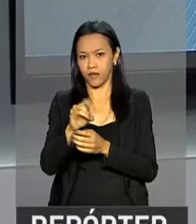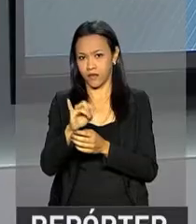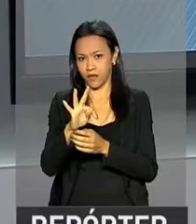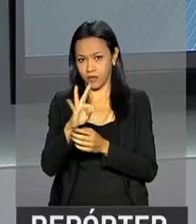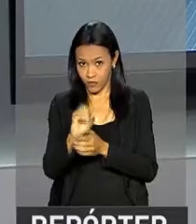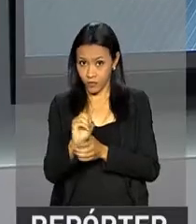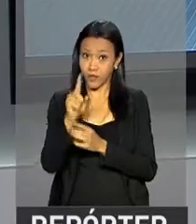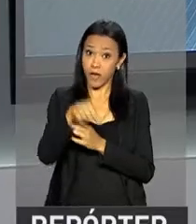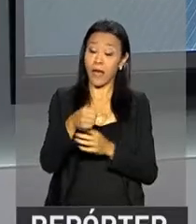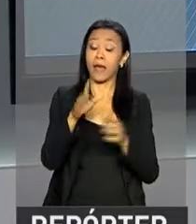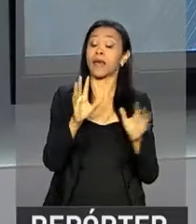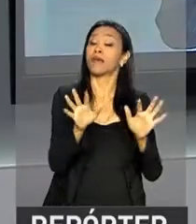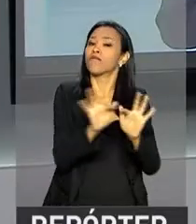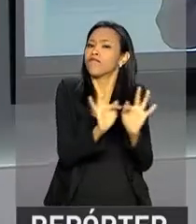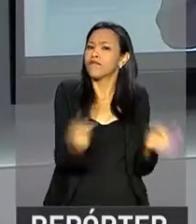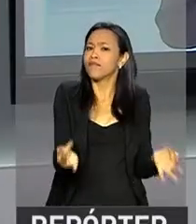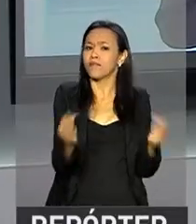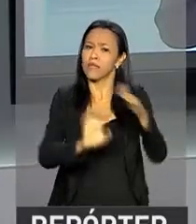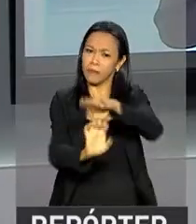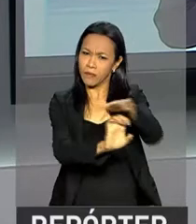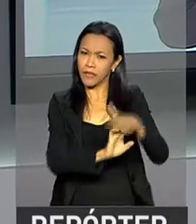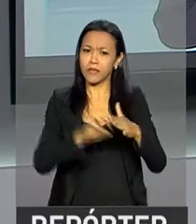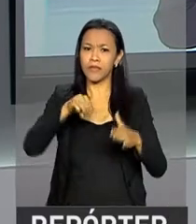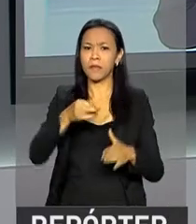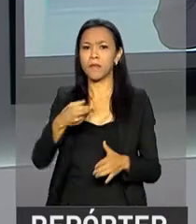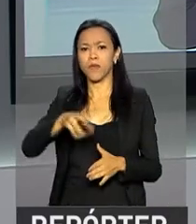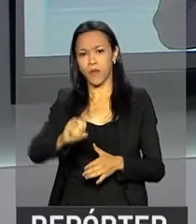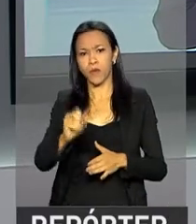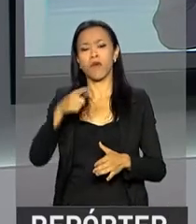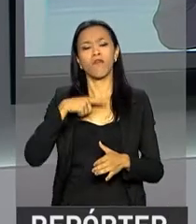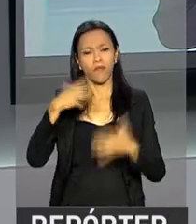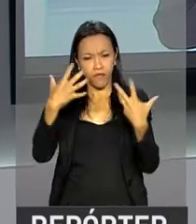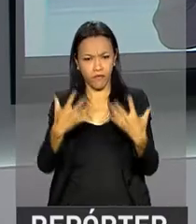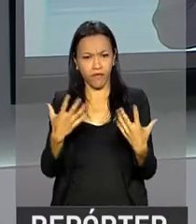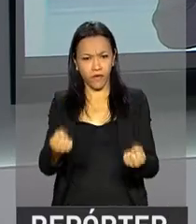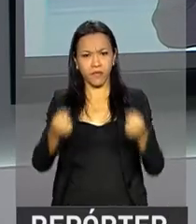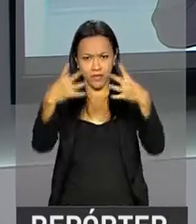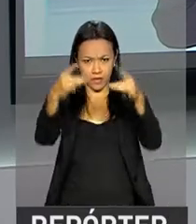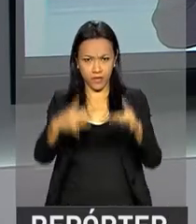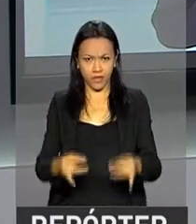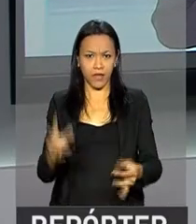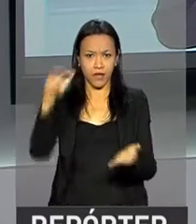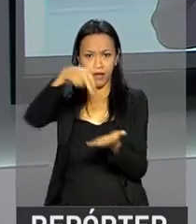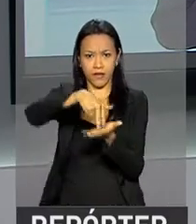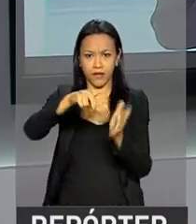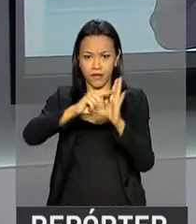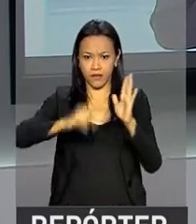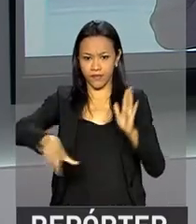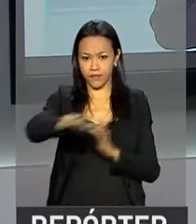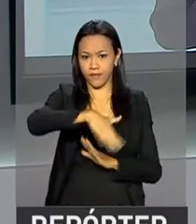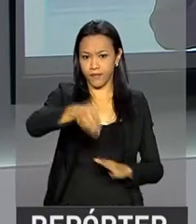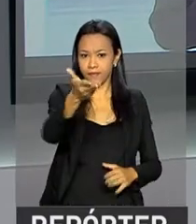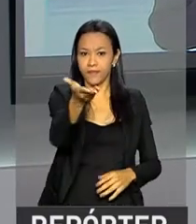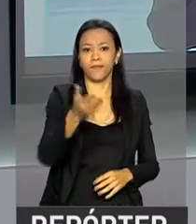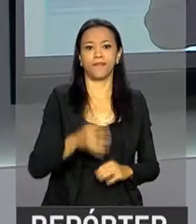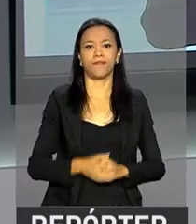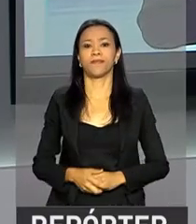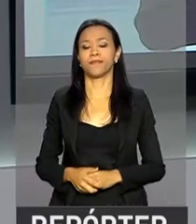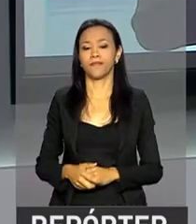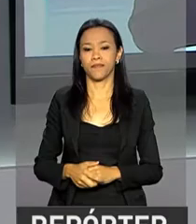aonde está a repórter maria que lupi que tem outros detalhes da agenda do presidente bom dia mara